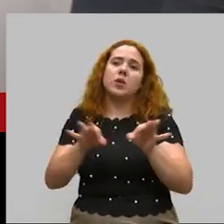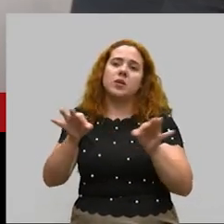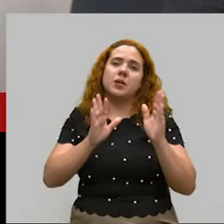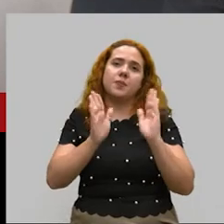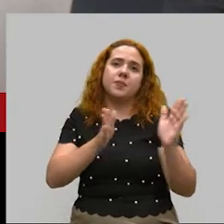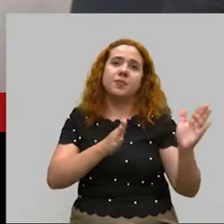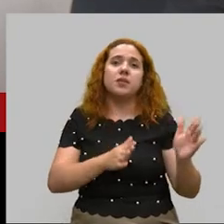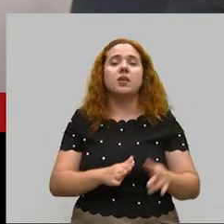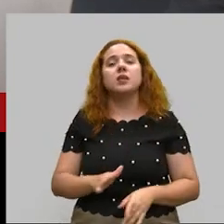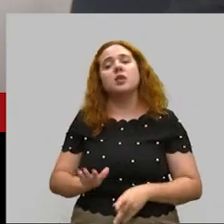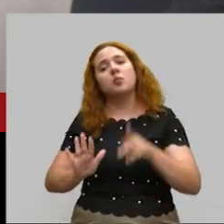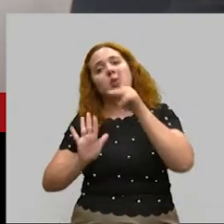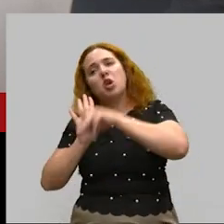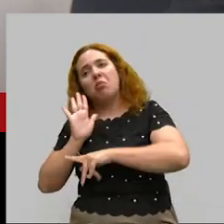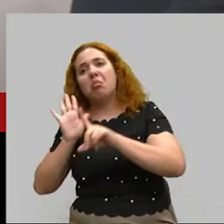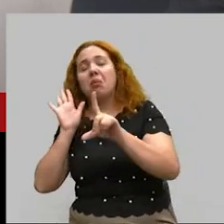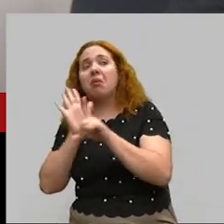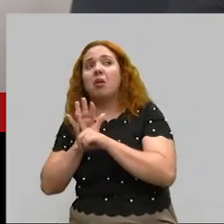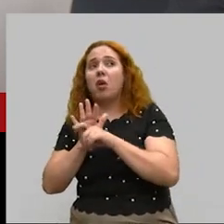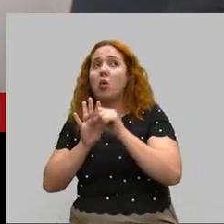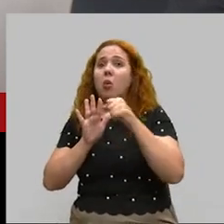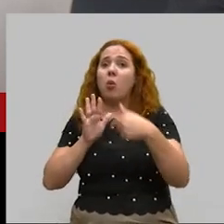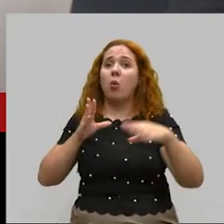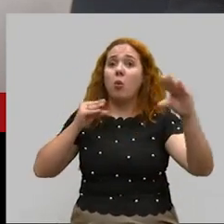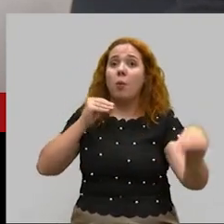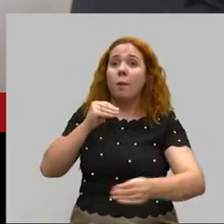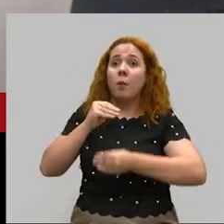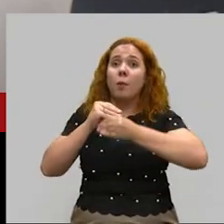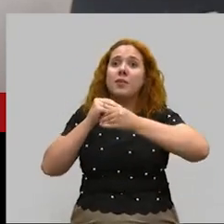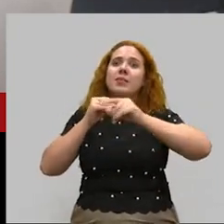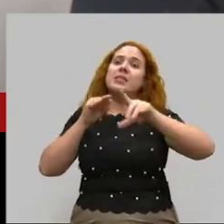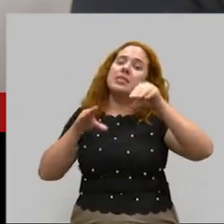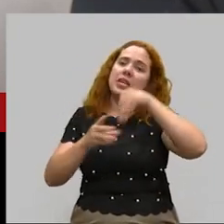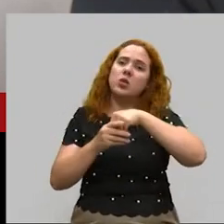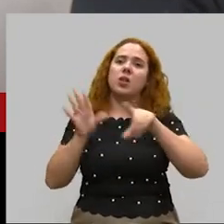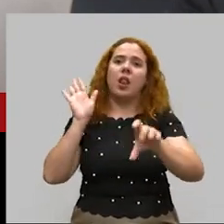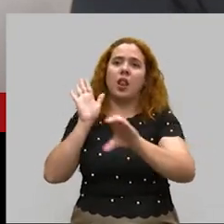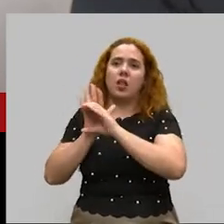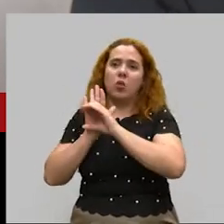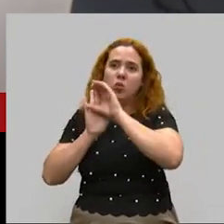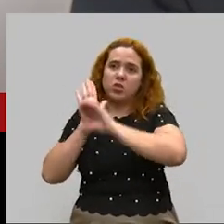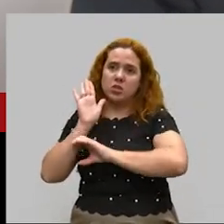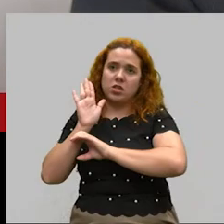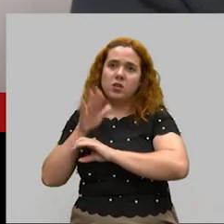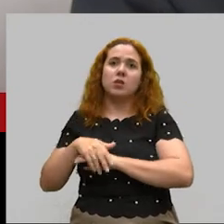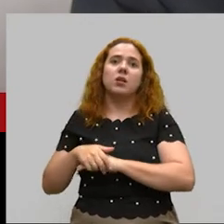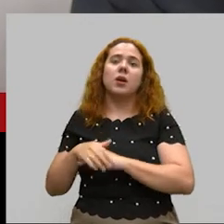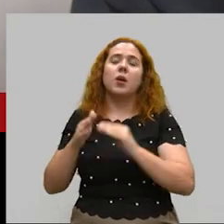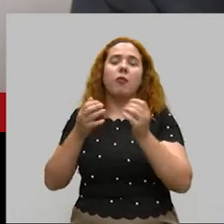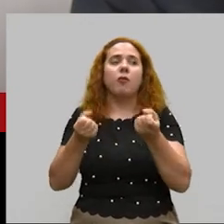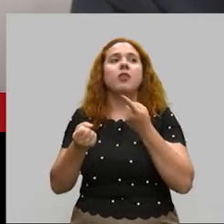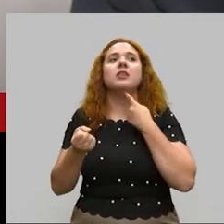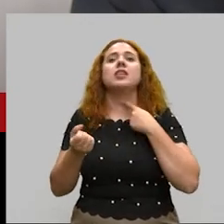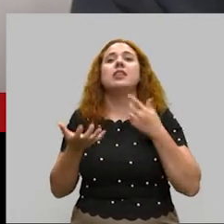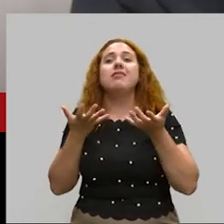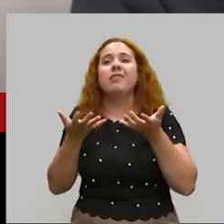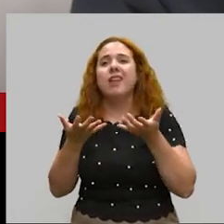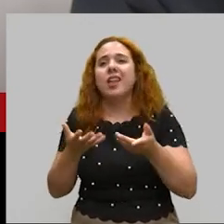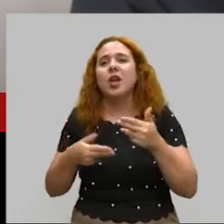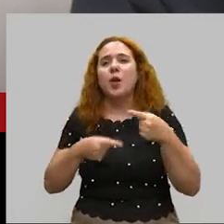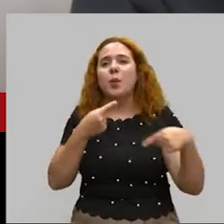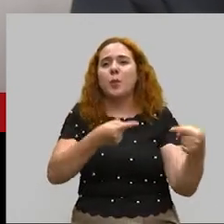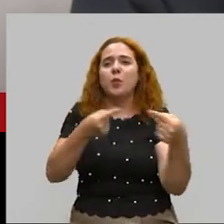seja projeto de lei seja proposta de emenda à constituição a gente tá no lugar certo para resolver basta vontade política de todas as pessoas